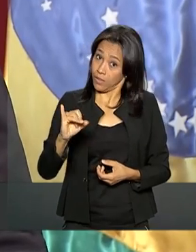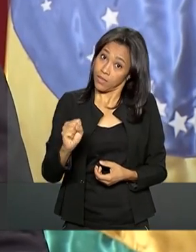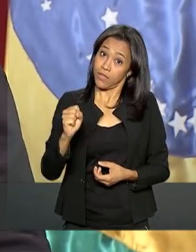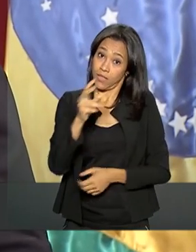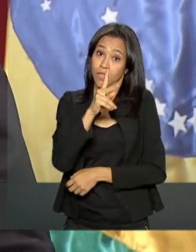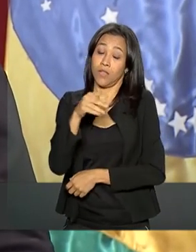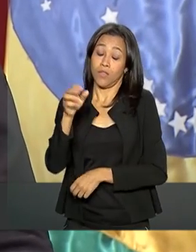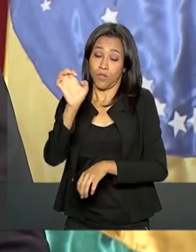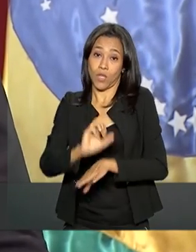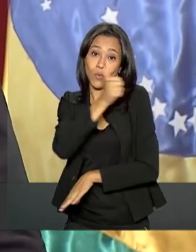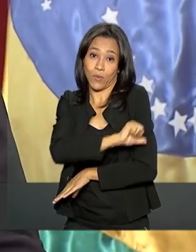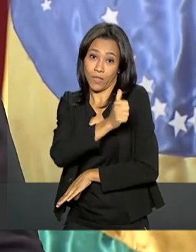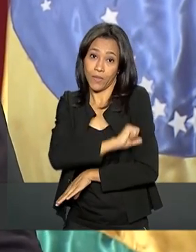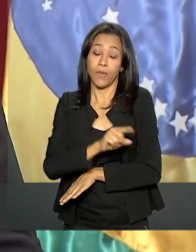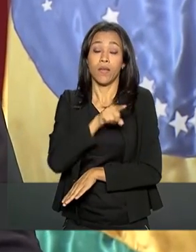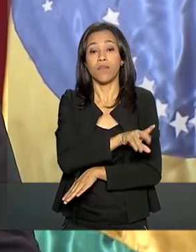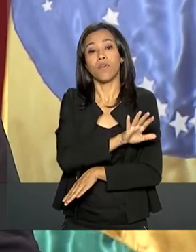ela foi informada que